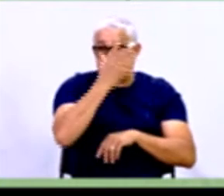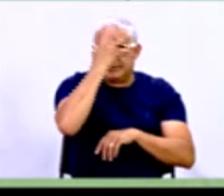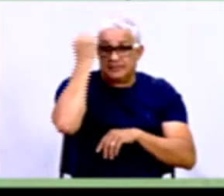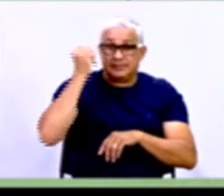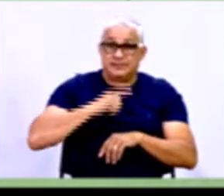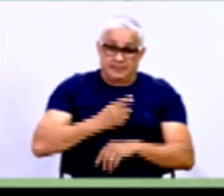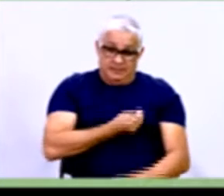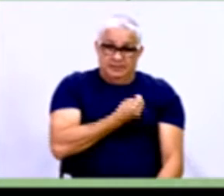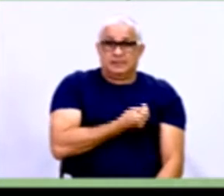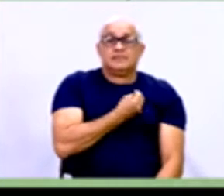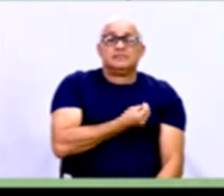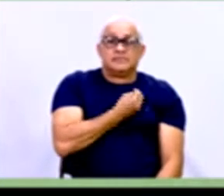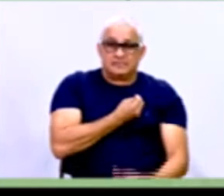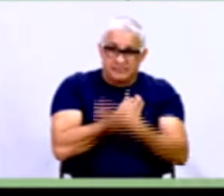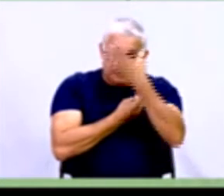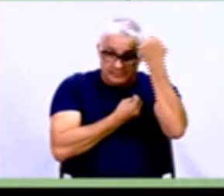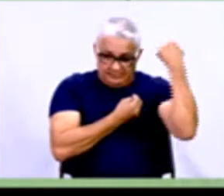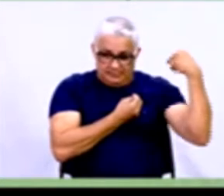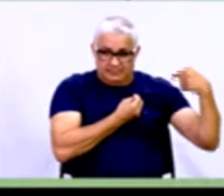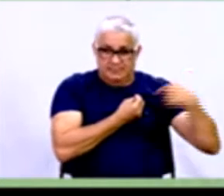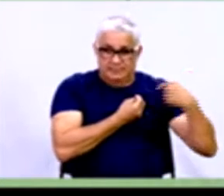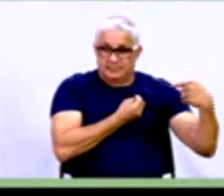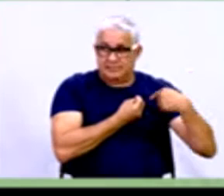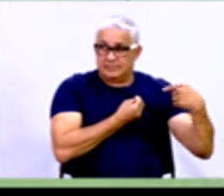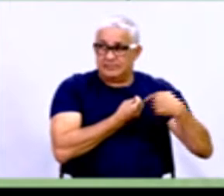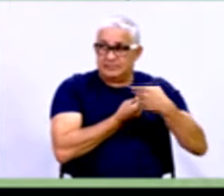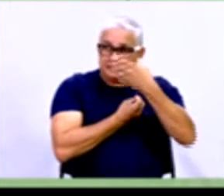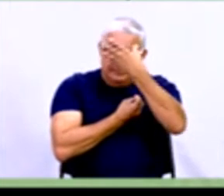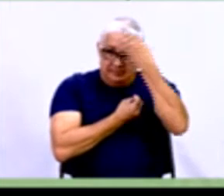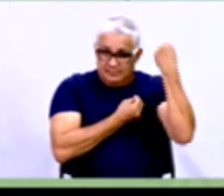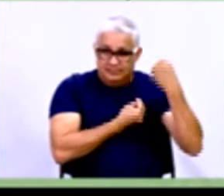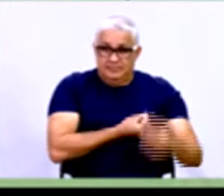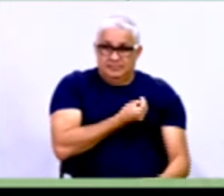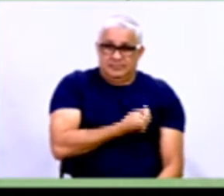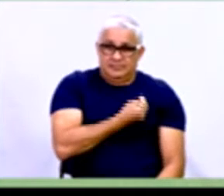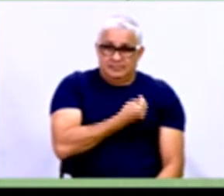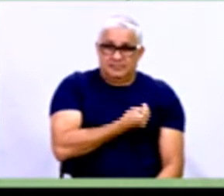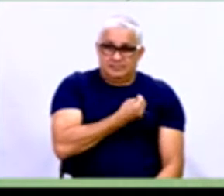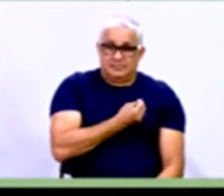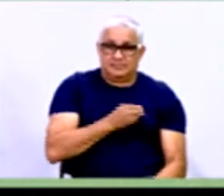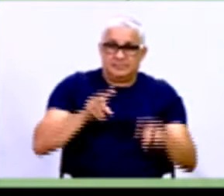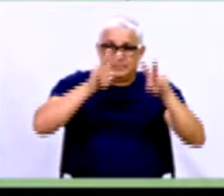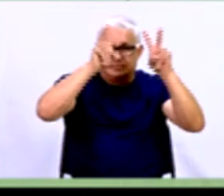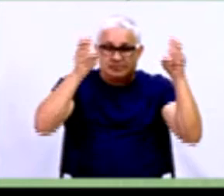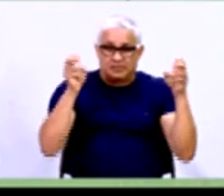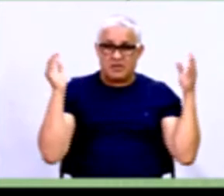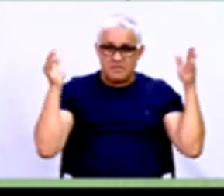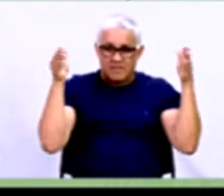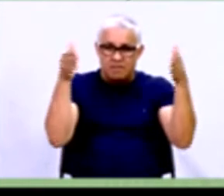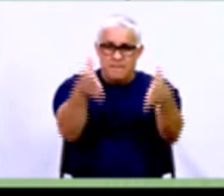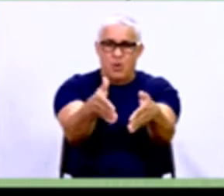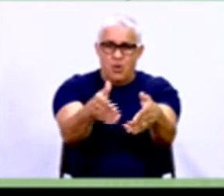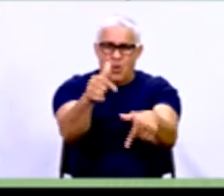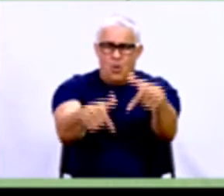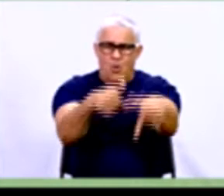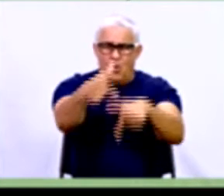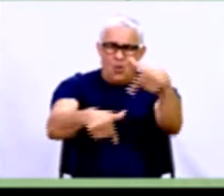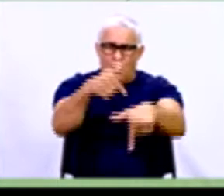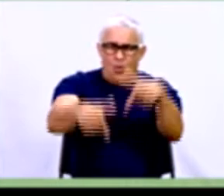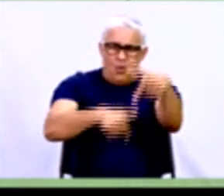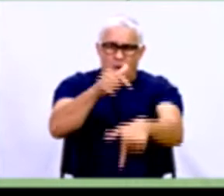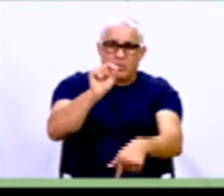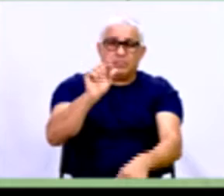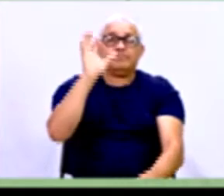que tem uma vida, esquece de quaisquer outros assuntos e ele fica focado ali naquele trabalho. E o que